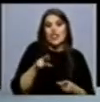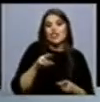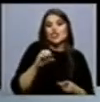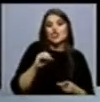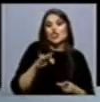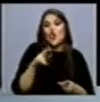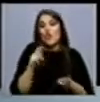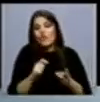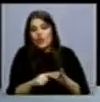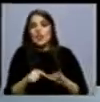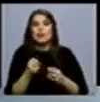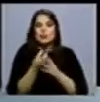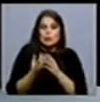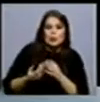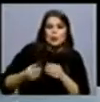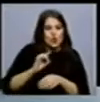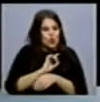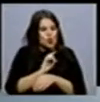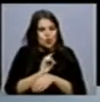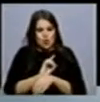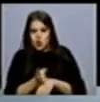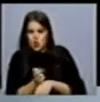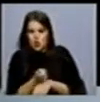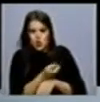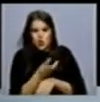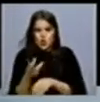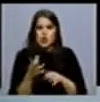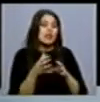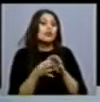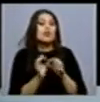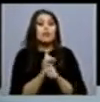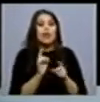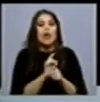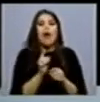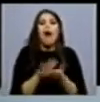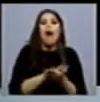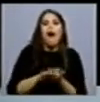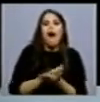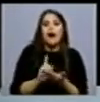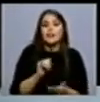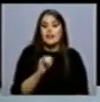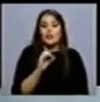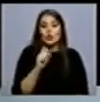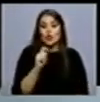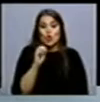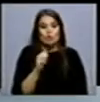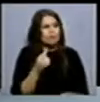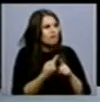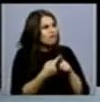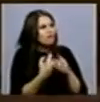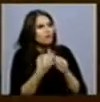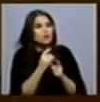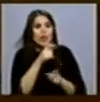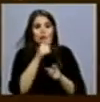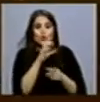e que contribuem, no fundo, para a formação de uma nova cintura de radiação. Qual é a origem desses íons? Isso é muito interessante. Os cientistas